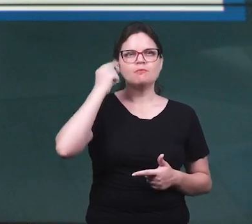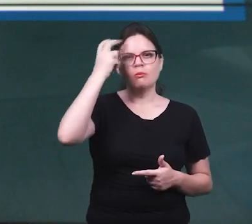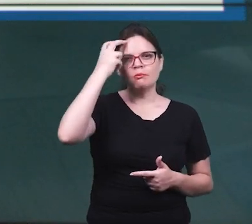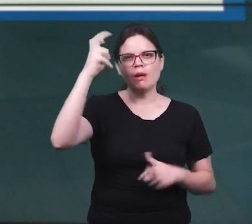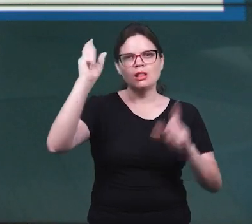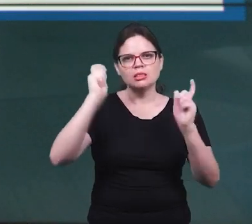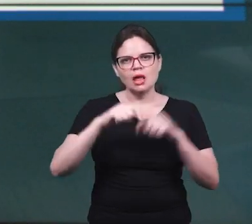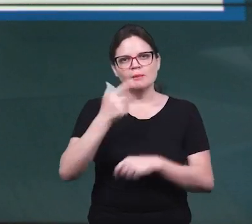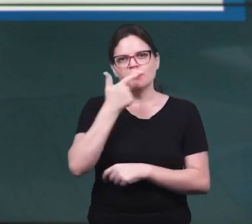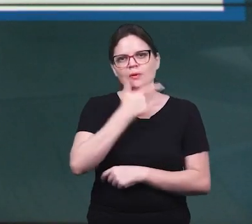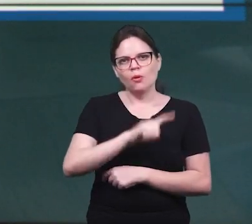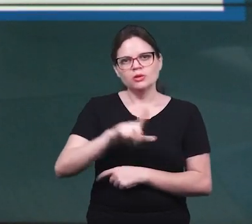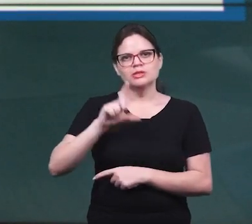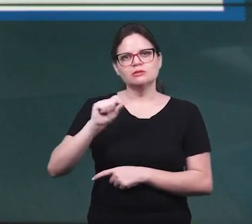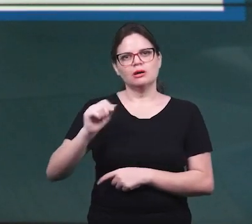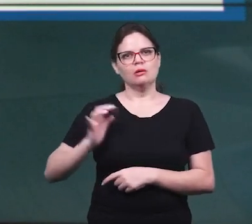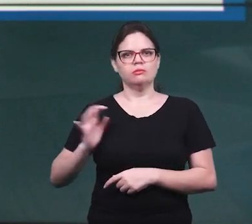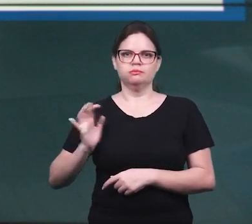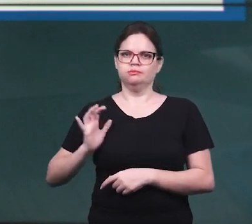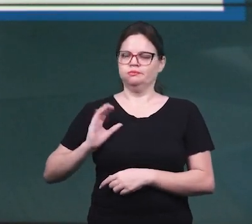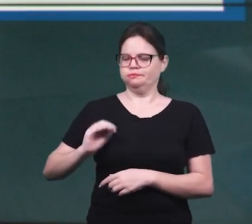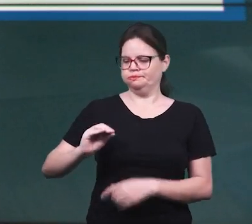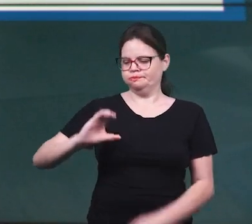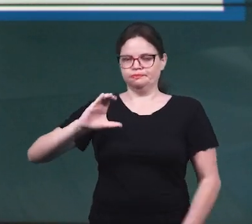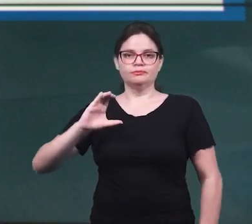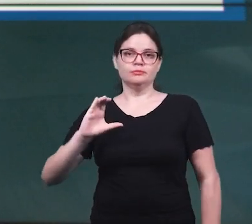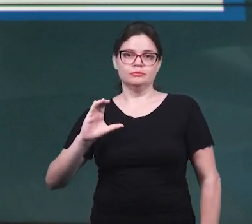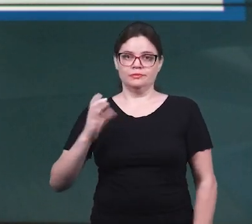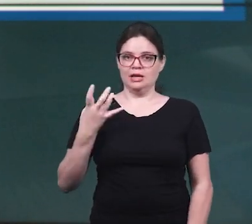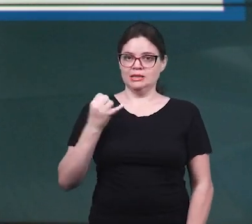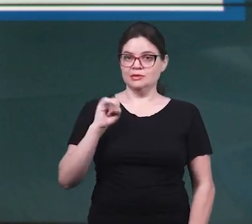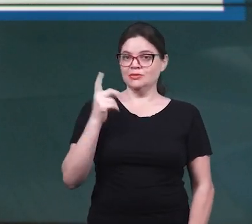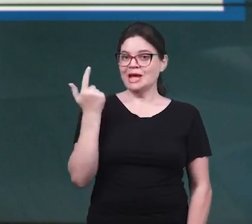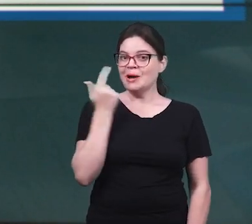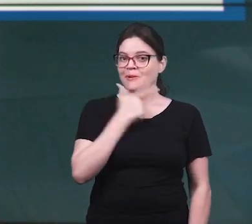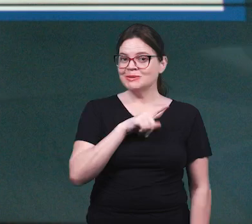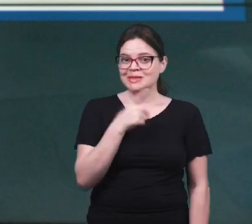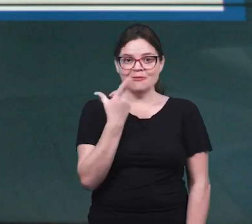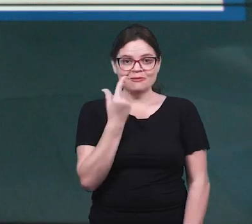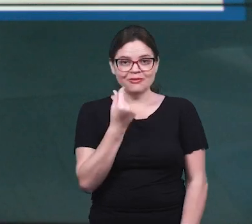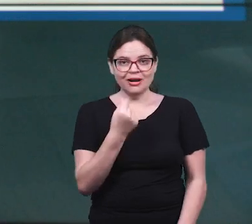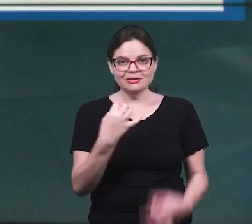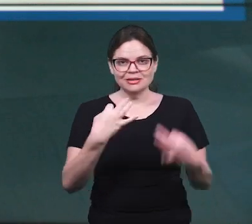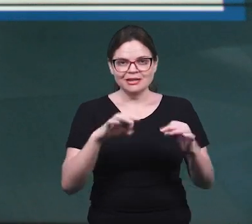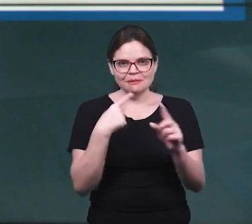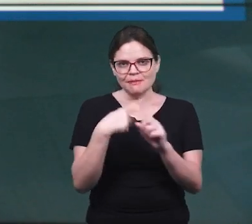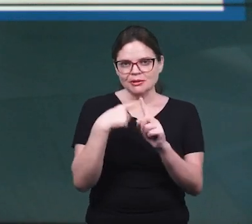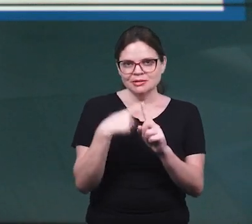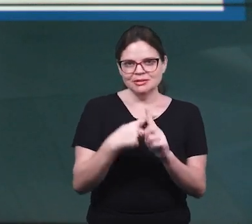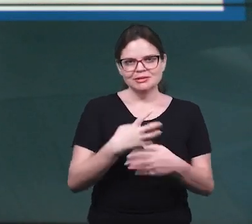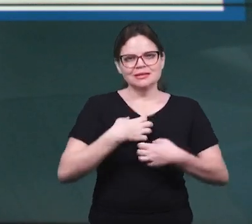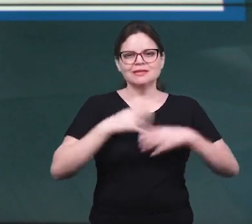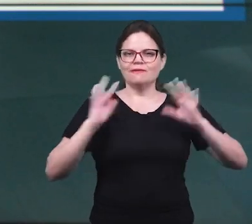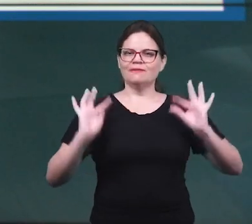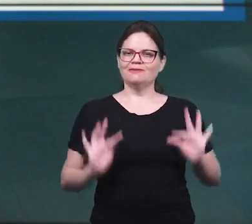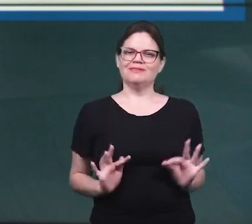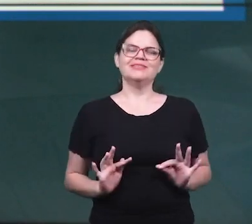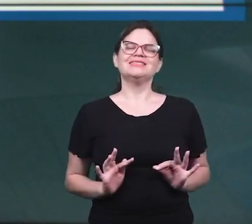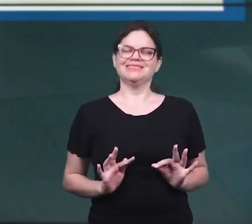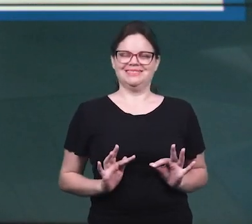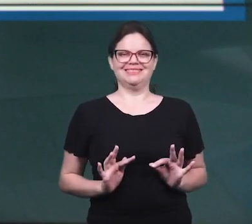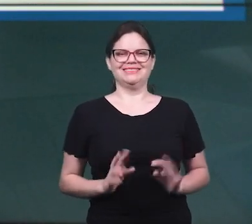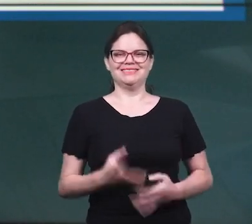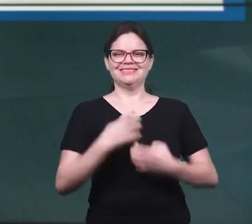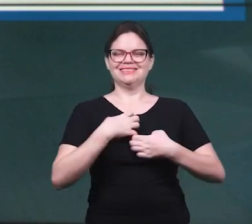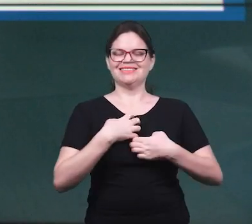E pode ter certeza, quando você gera esse ganho, esse valor positivo, gera felicidade,